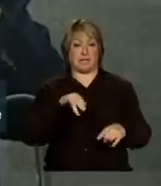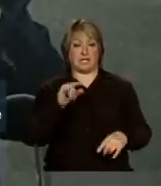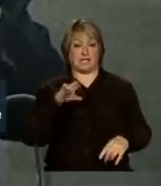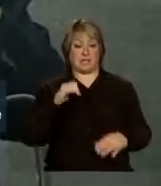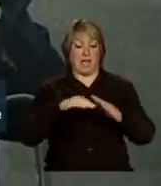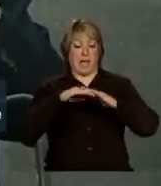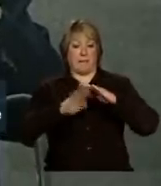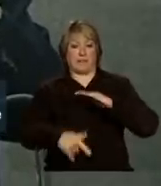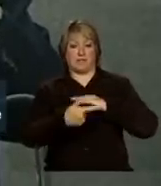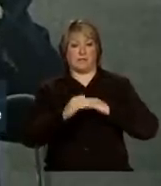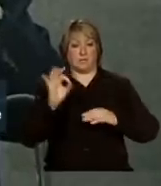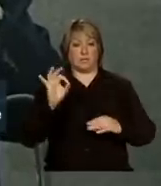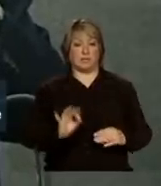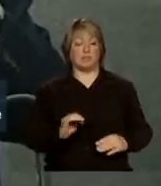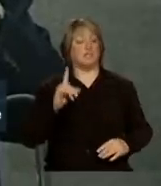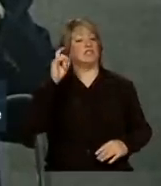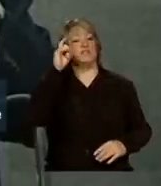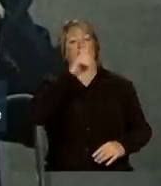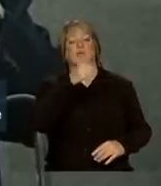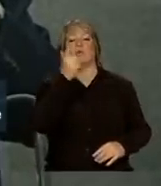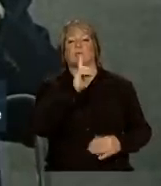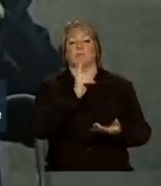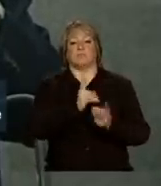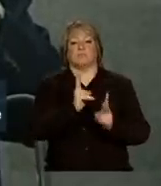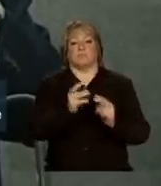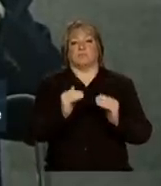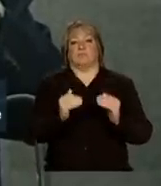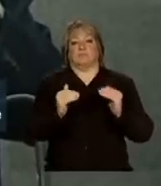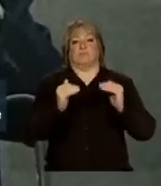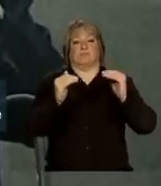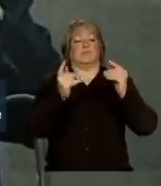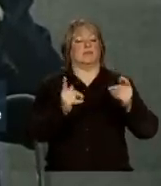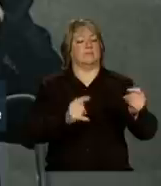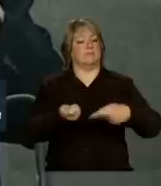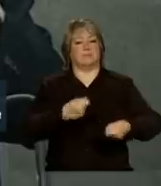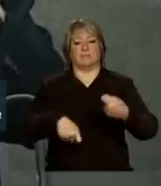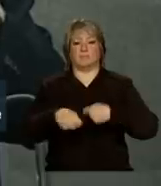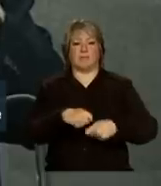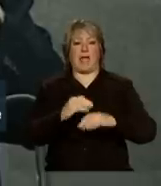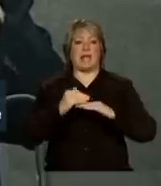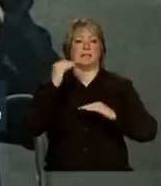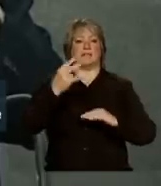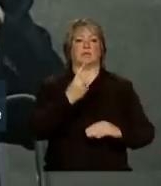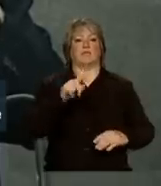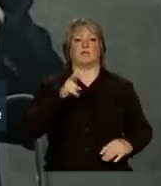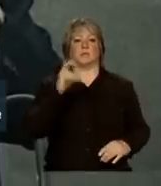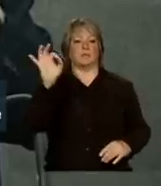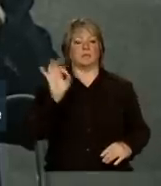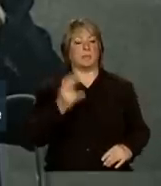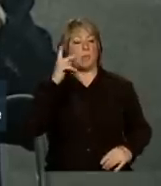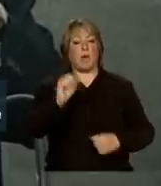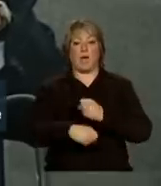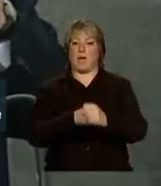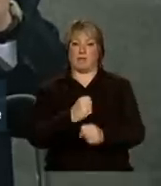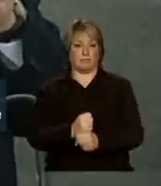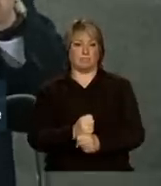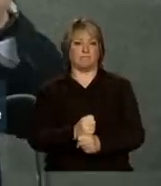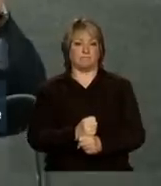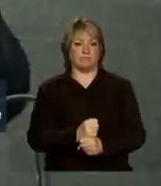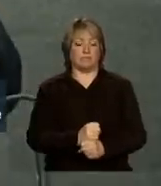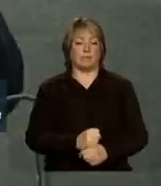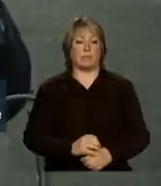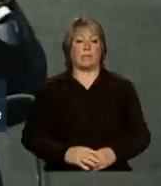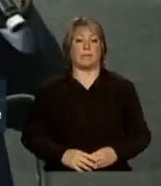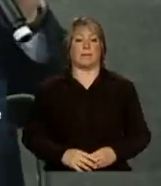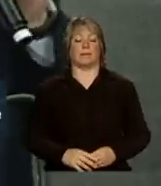dificilmente mantém o ritmo permanente de crescimento econômico acima de 2,5% ao ano então